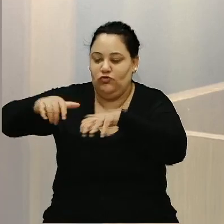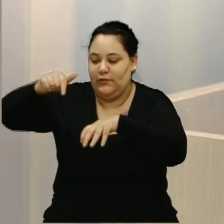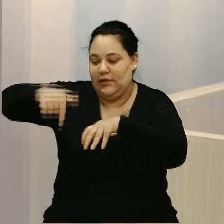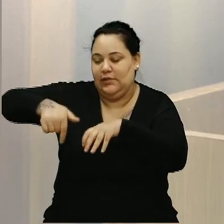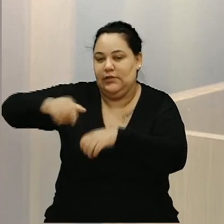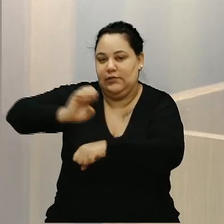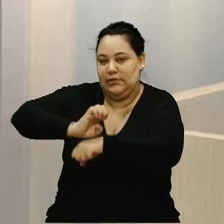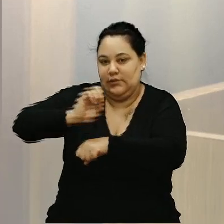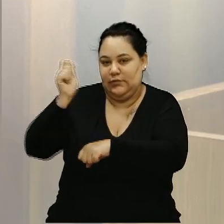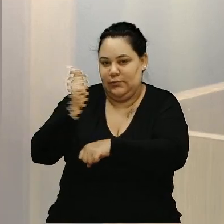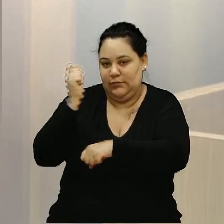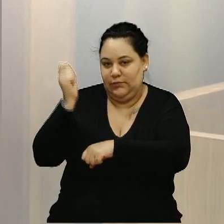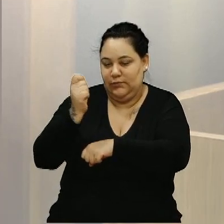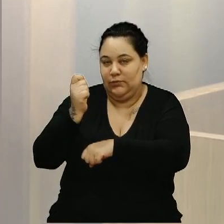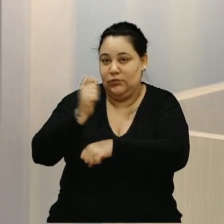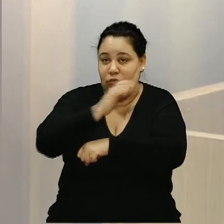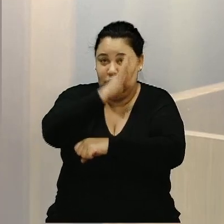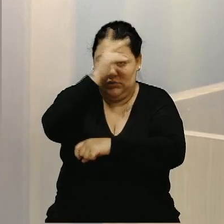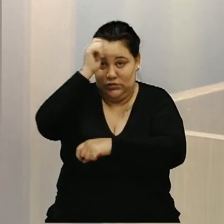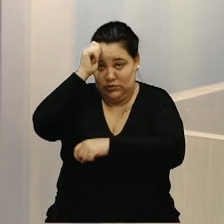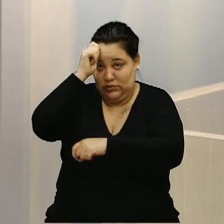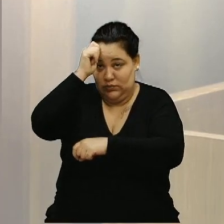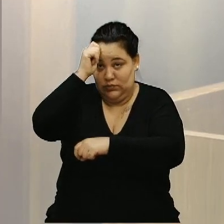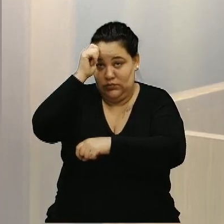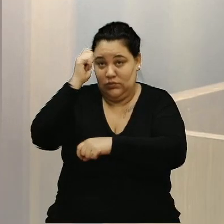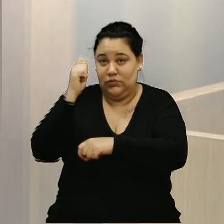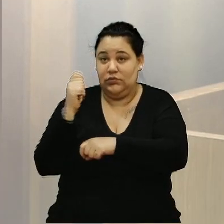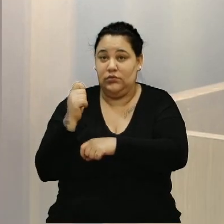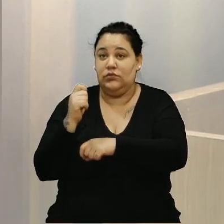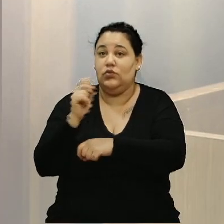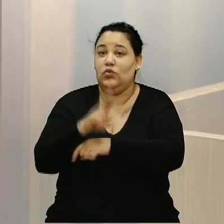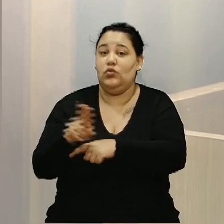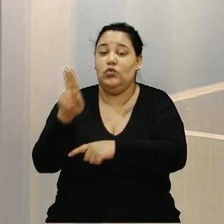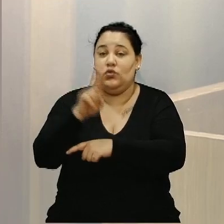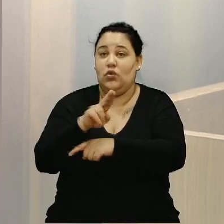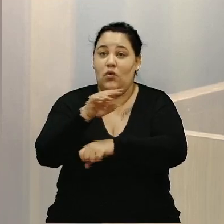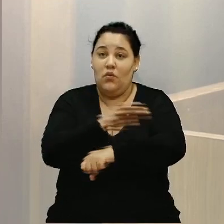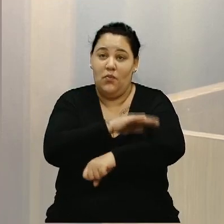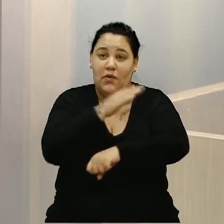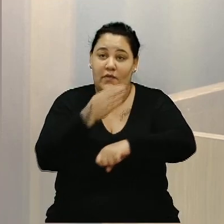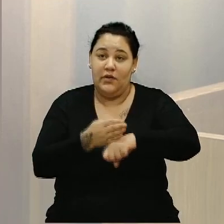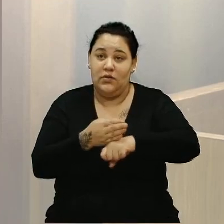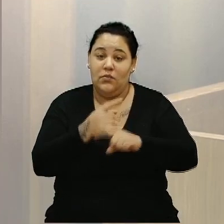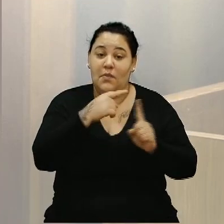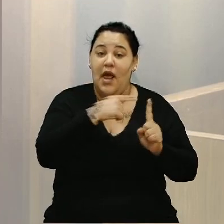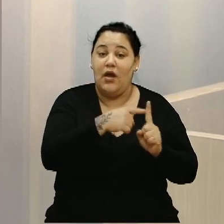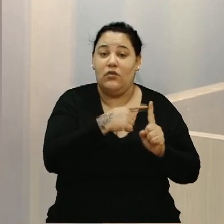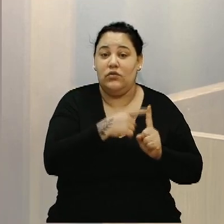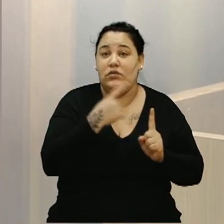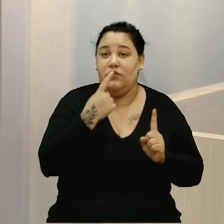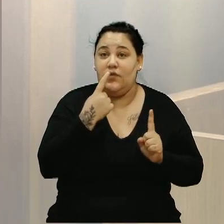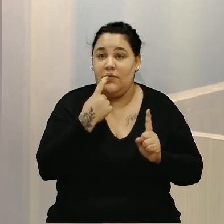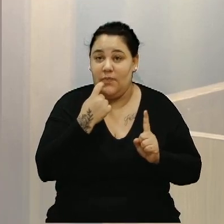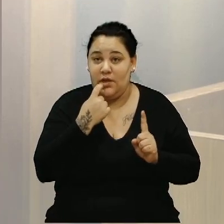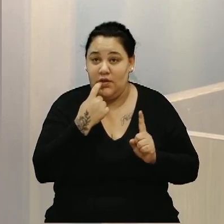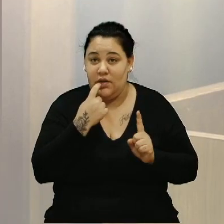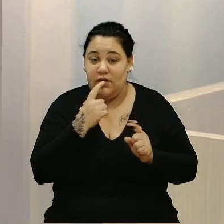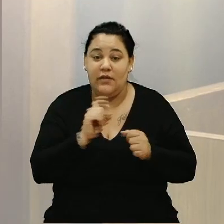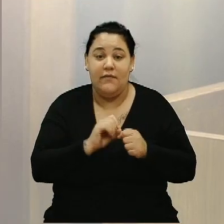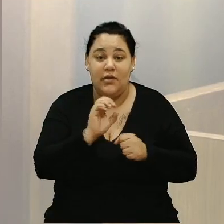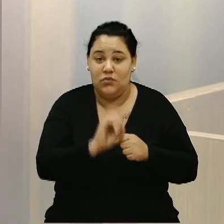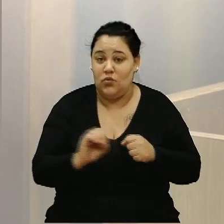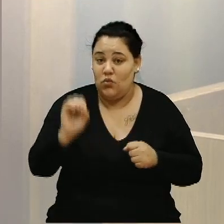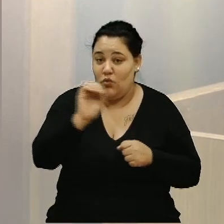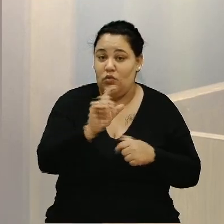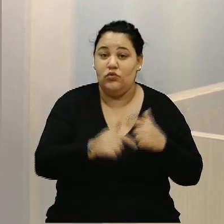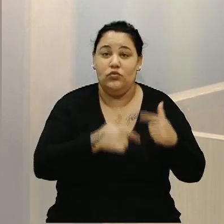Sul, o município acabou destinando pavilhões para a Cruz Vermelha, que faz um ótimo